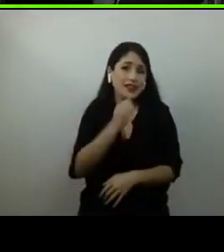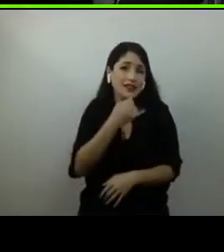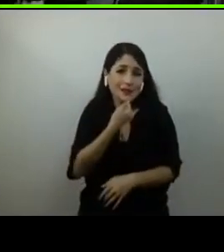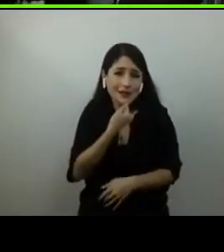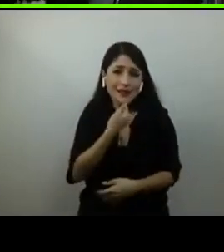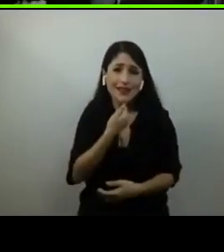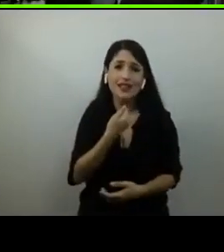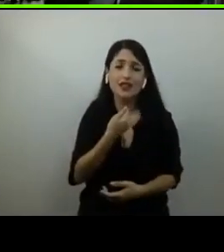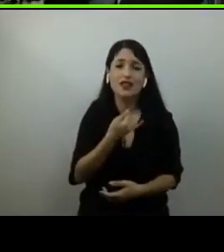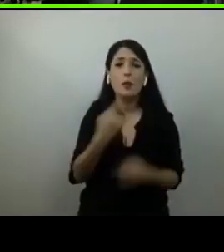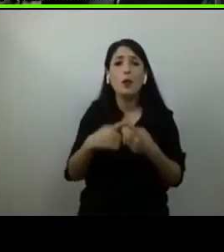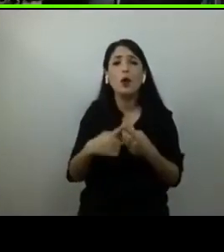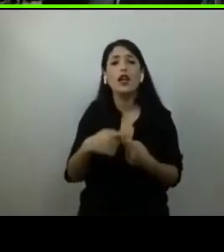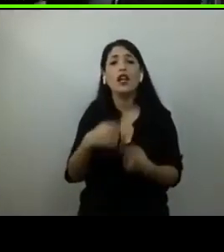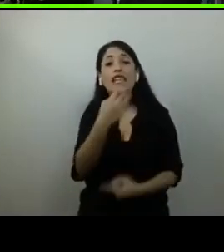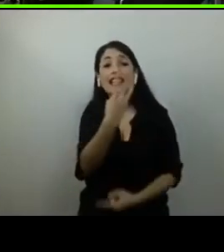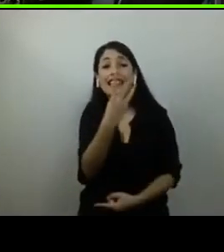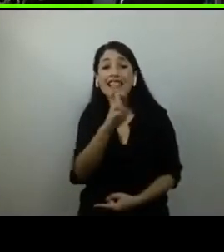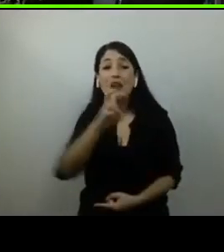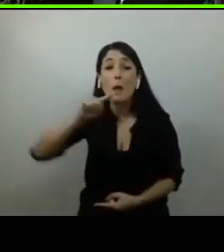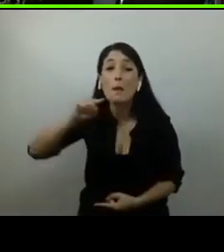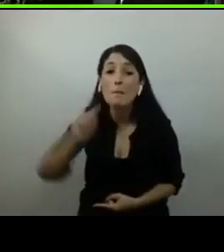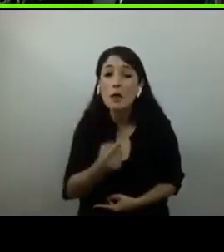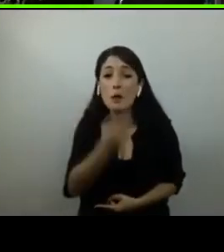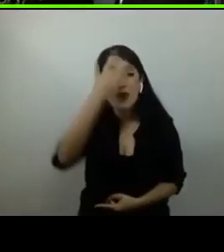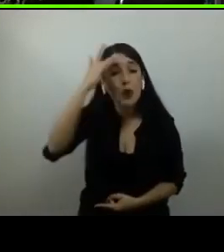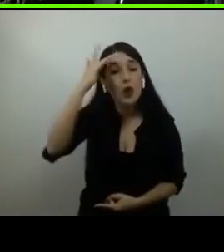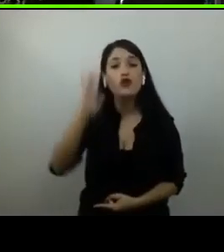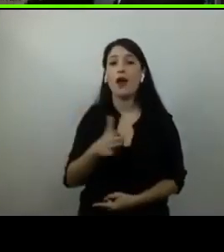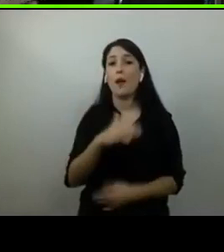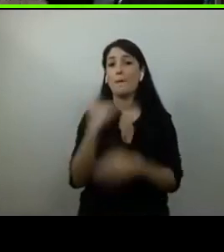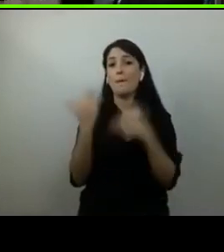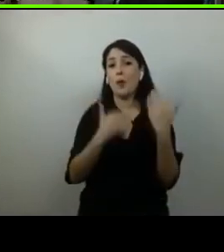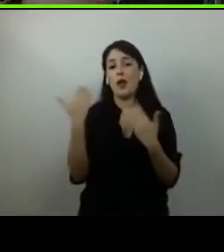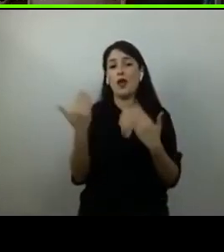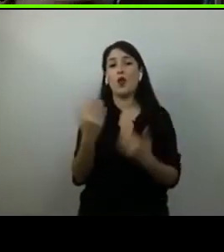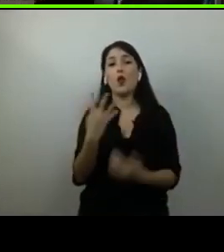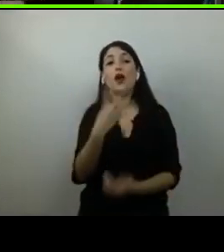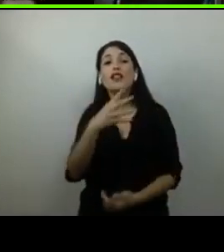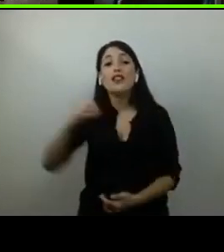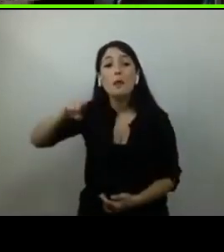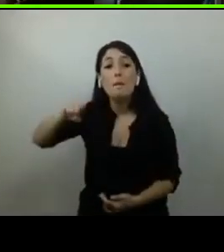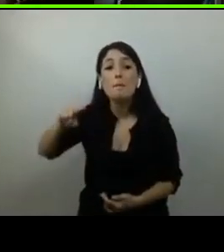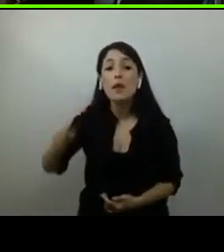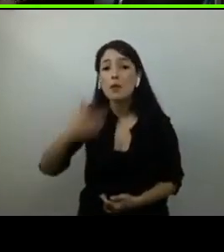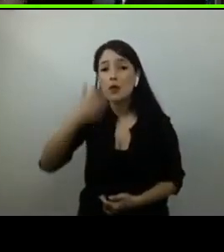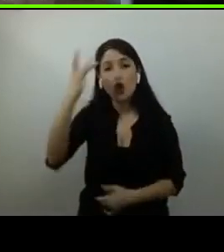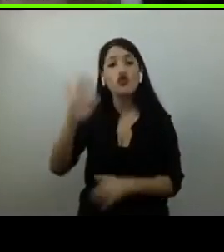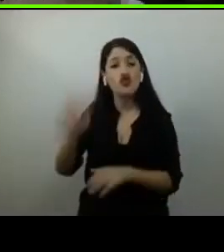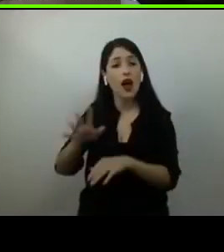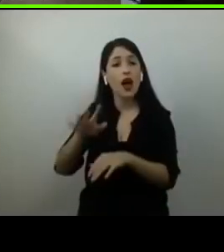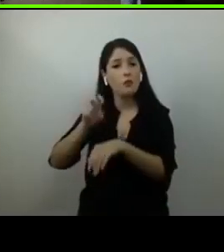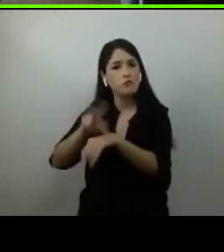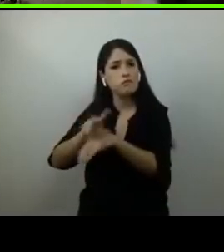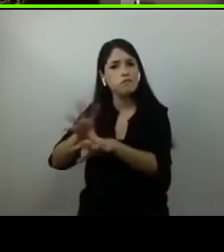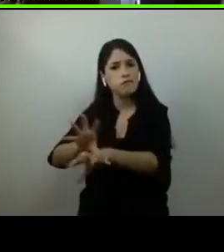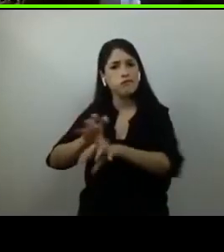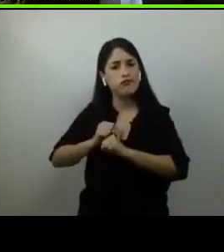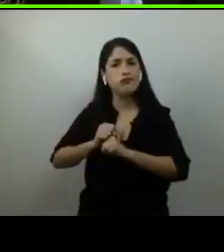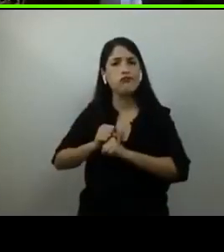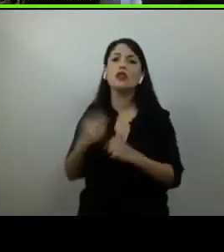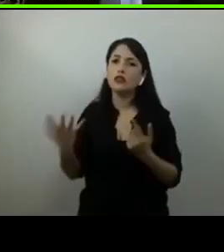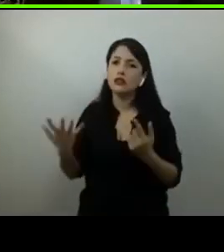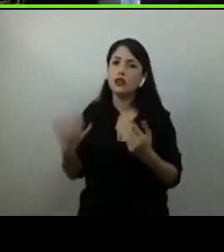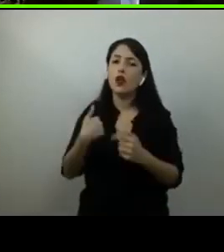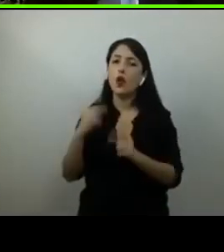quase 700 mil contagiados. Infelizmente, a curva cresce de forma exponencial e preocupante, ao contrário de tudo que aconteceu